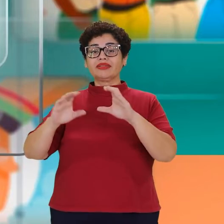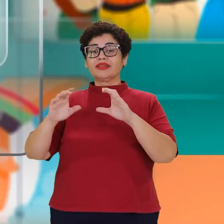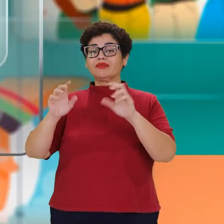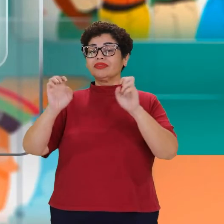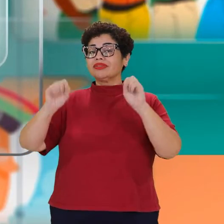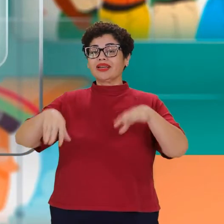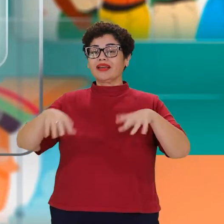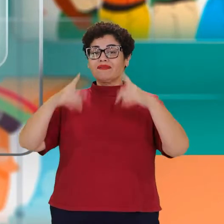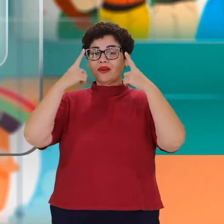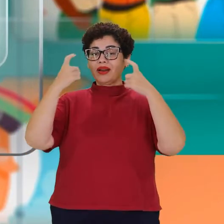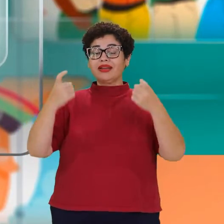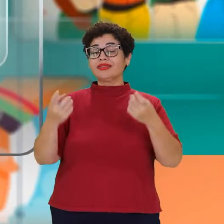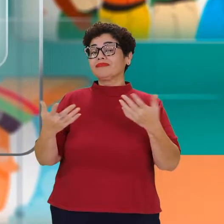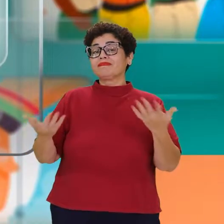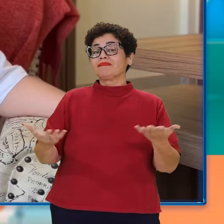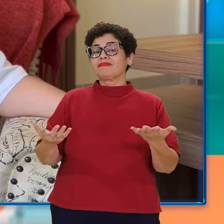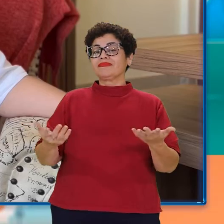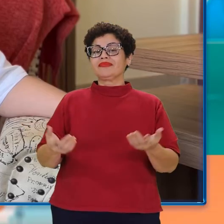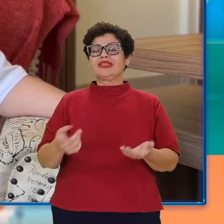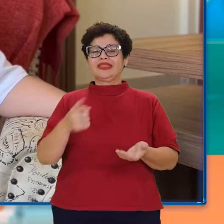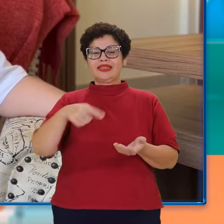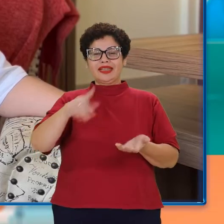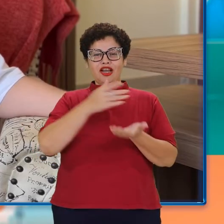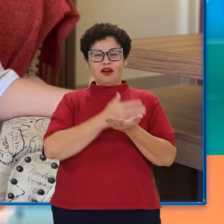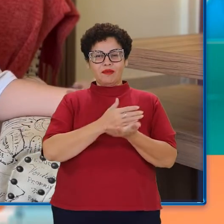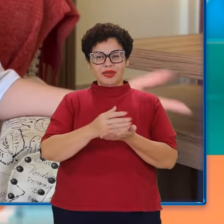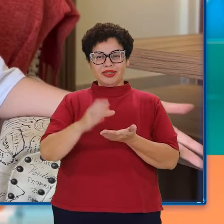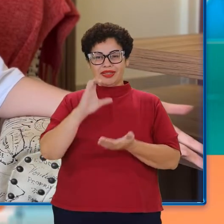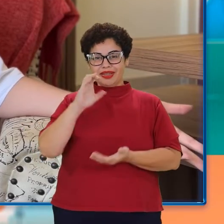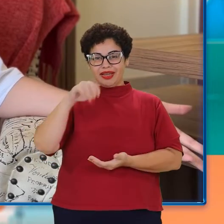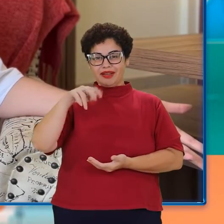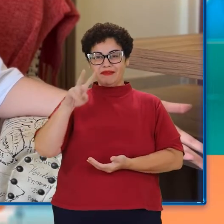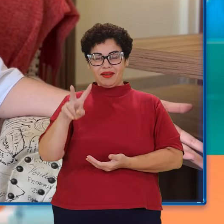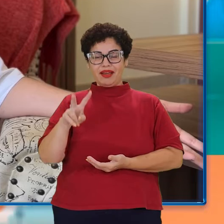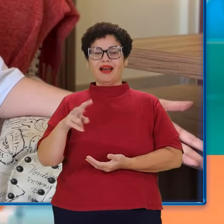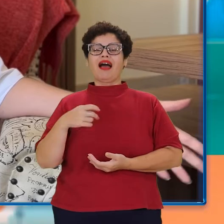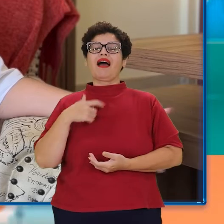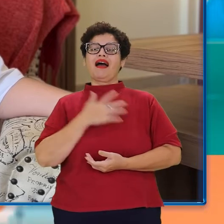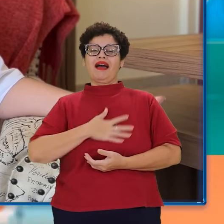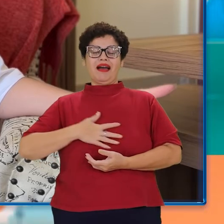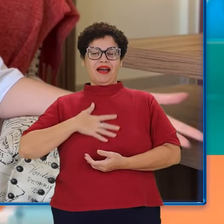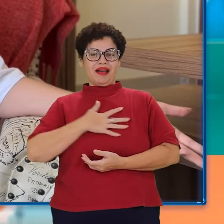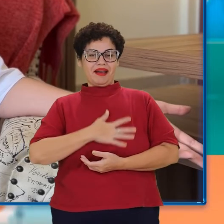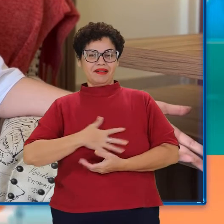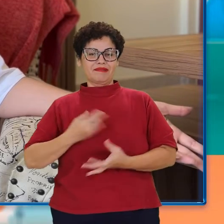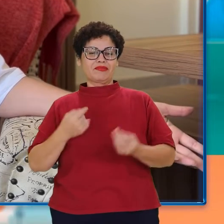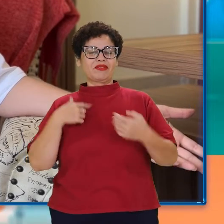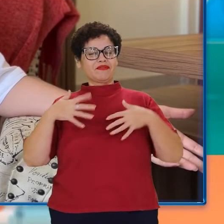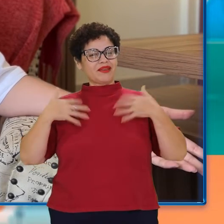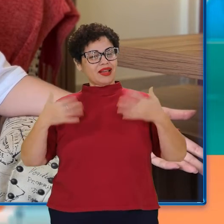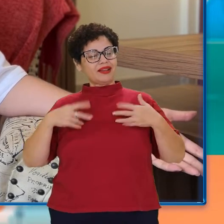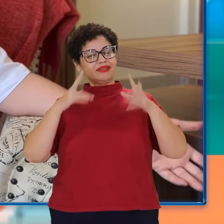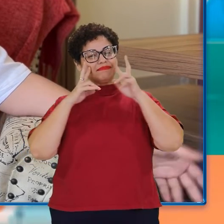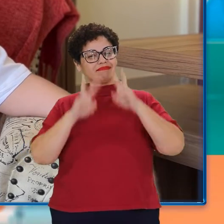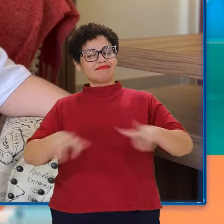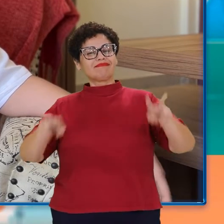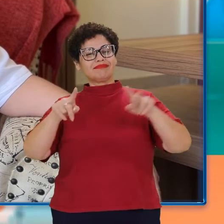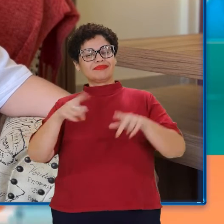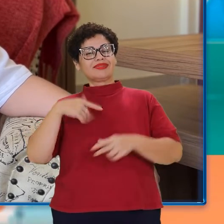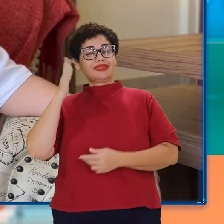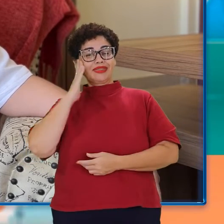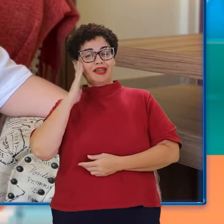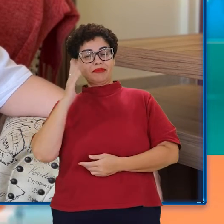a comunicação não violenta? Então, para quem está começando aí na CNV, primeiro que é uma alegria muito grande, né? Eu fico muito